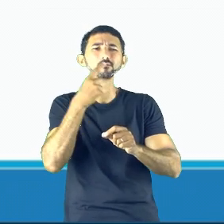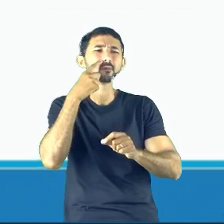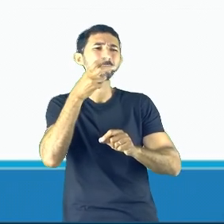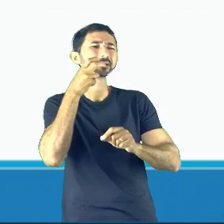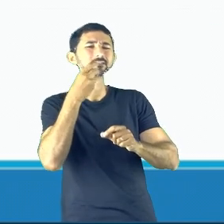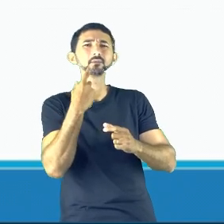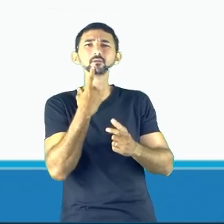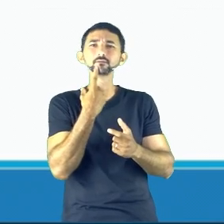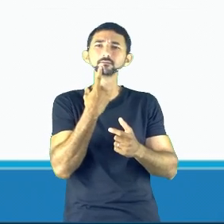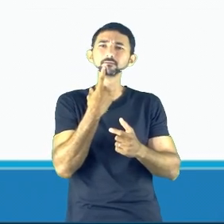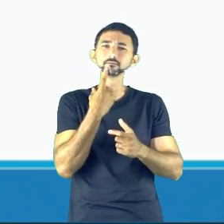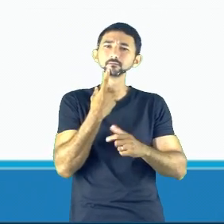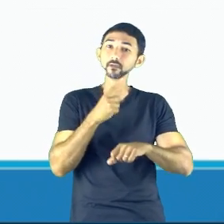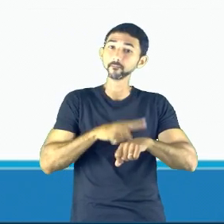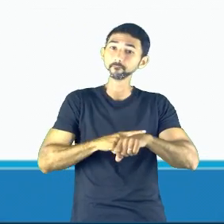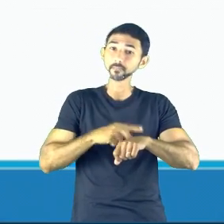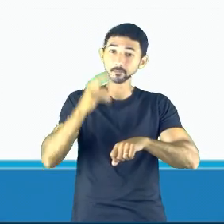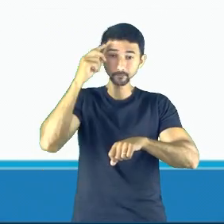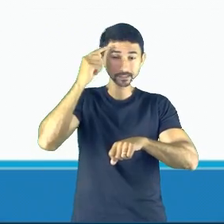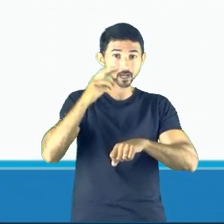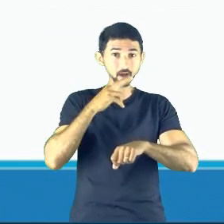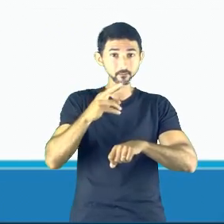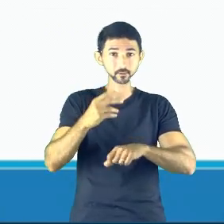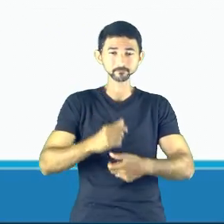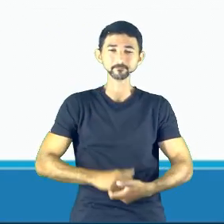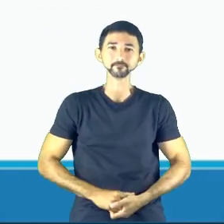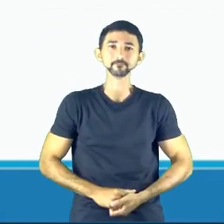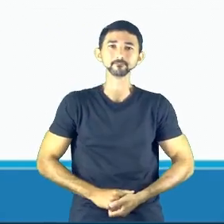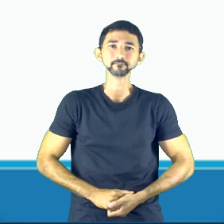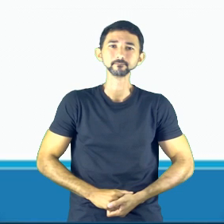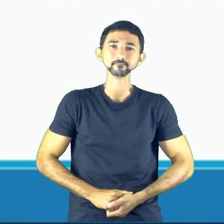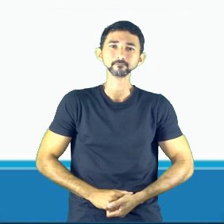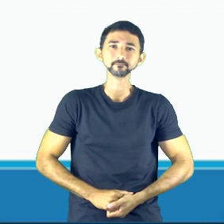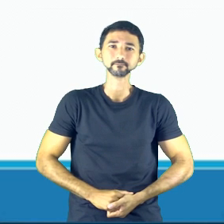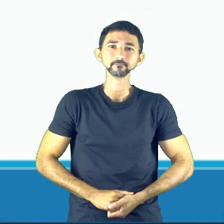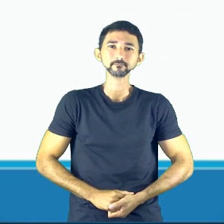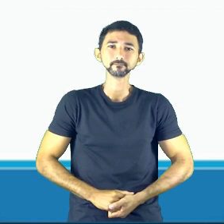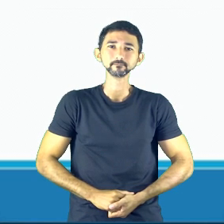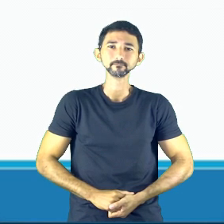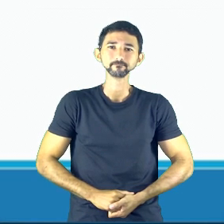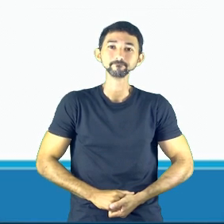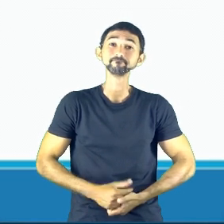quando olhou para o pescoço do cão? Tempo para você pensar.